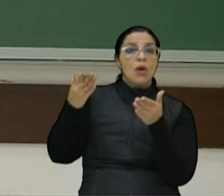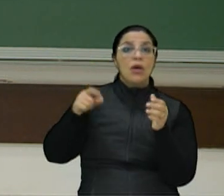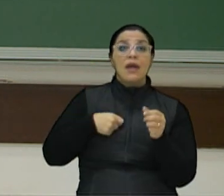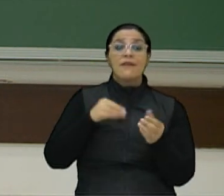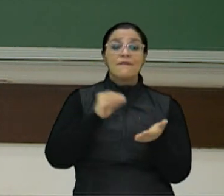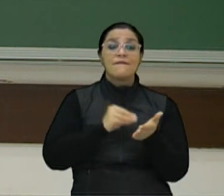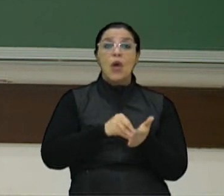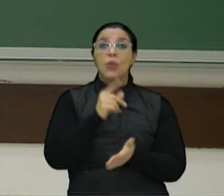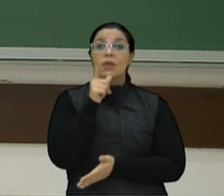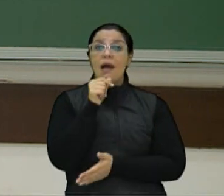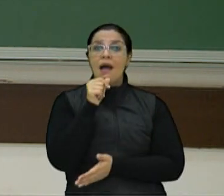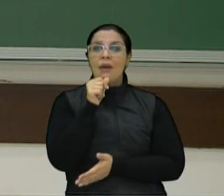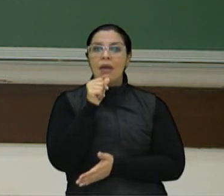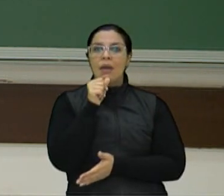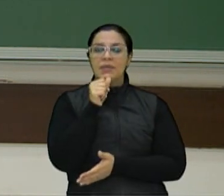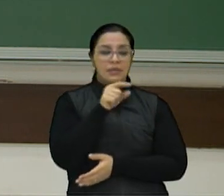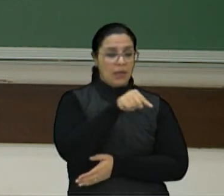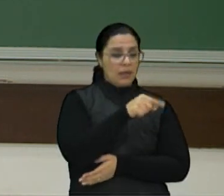de água.